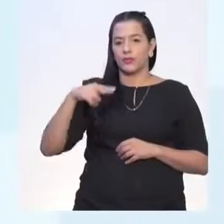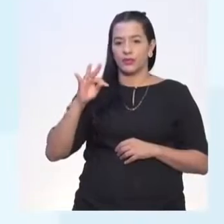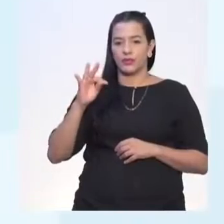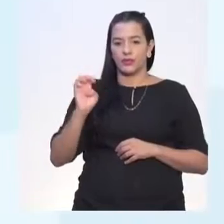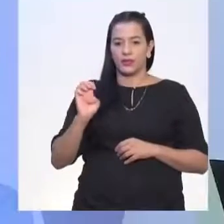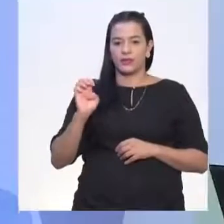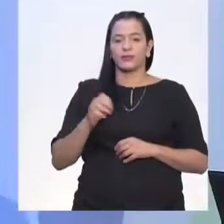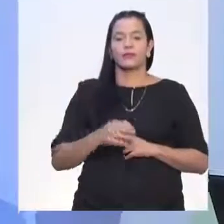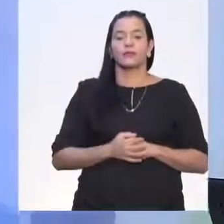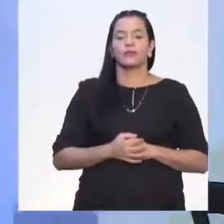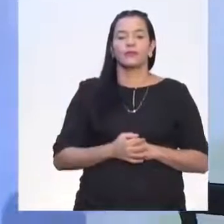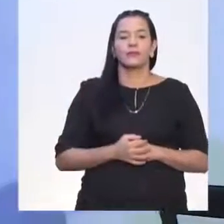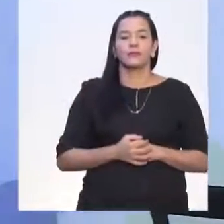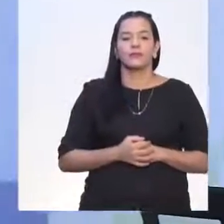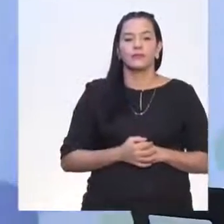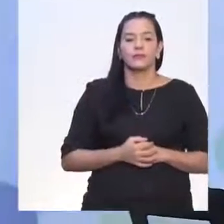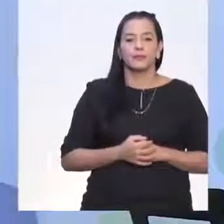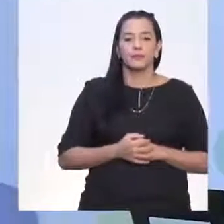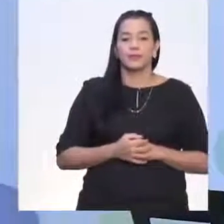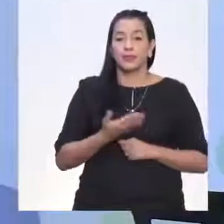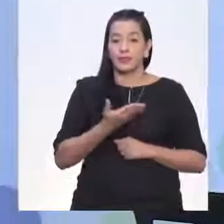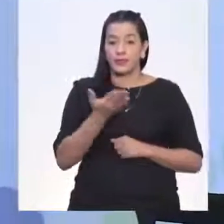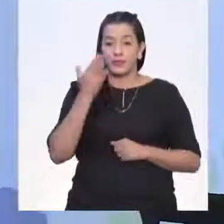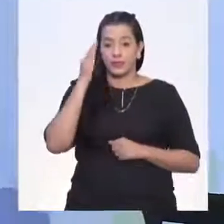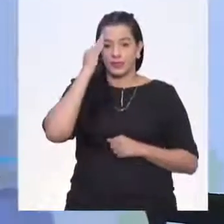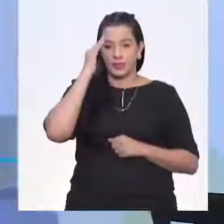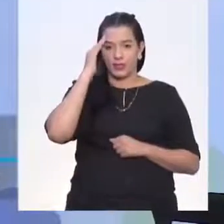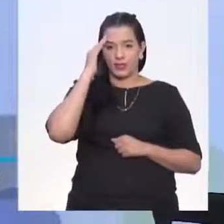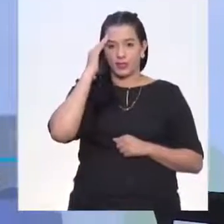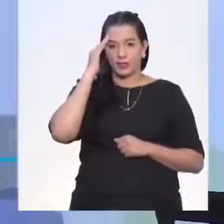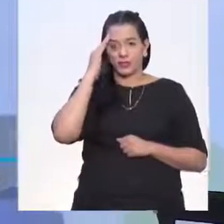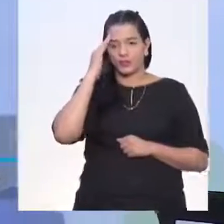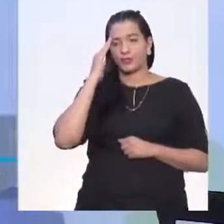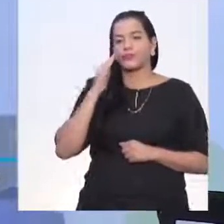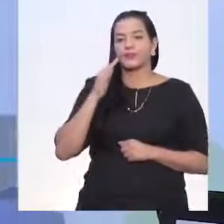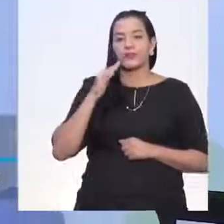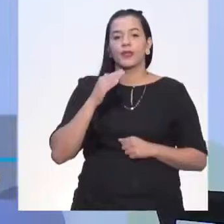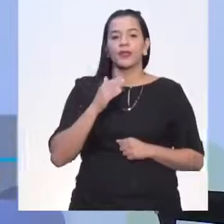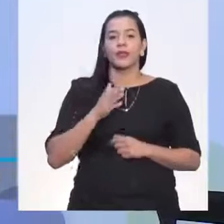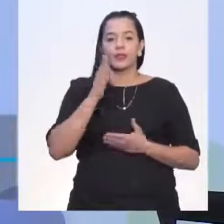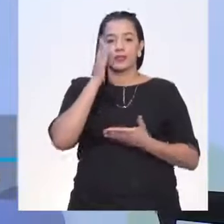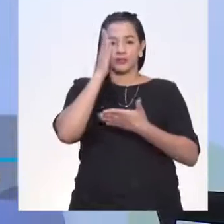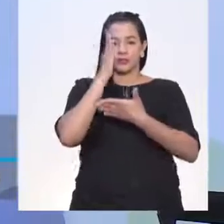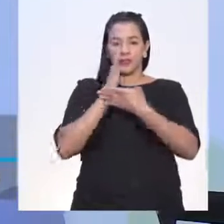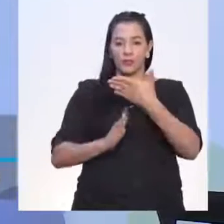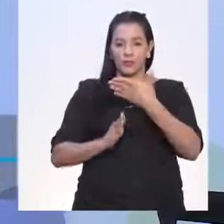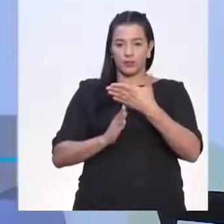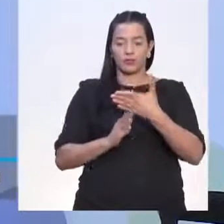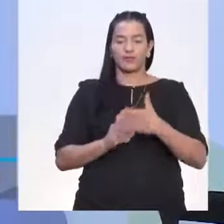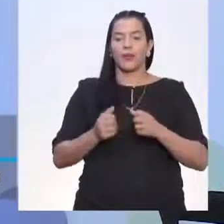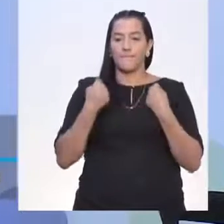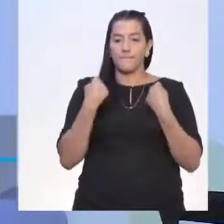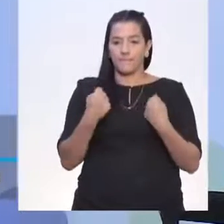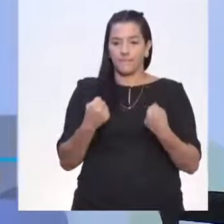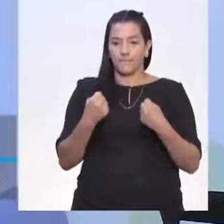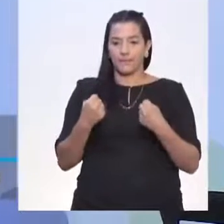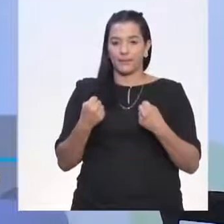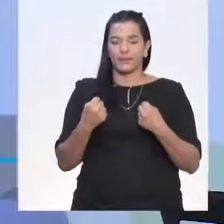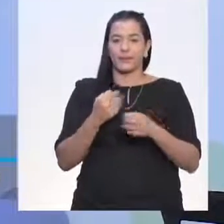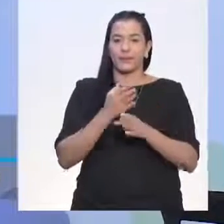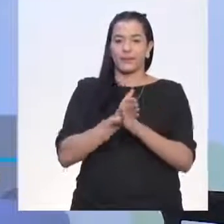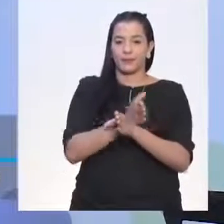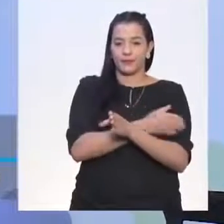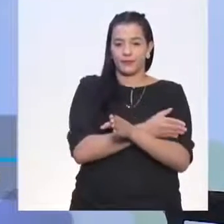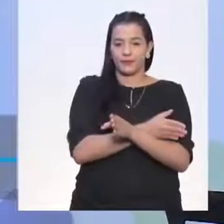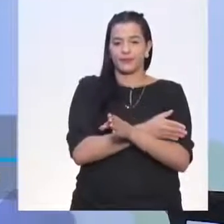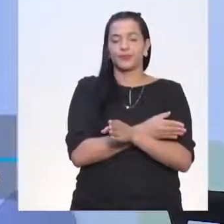interpotente. Pode voltar aqui para mim. Você entendeu então? A gente classifica a alavanca com quem está no meio. A força que eu faço